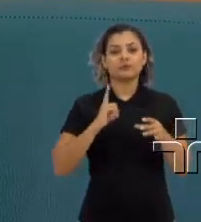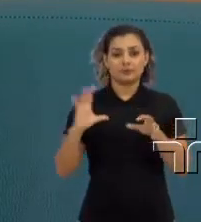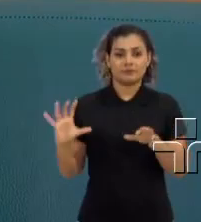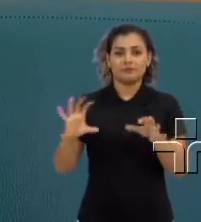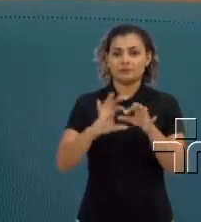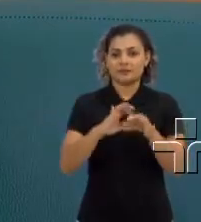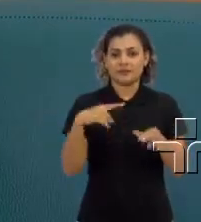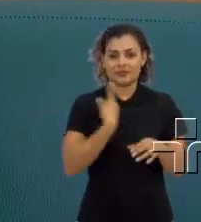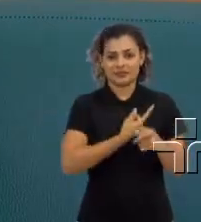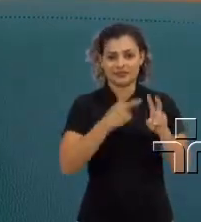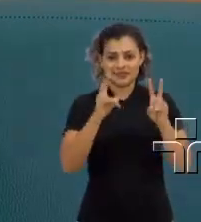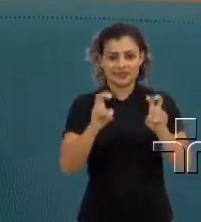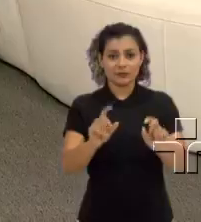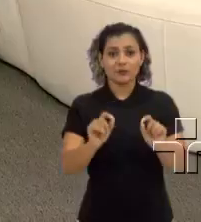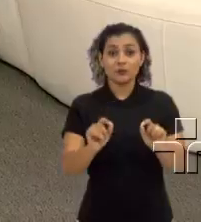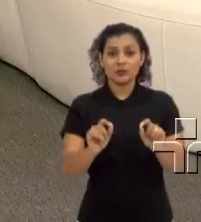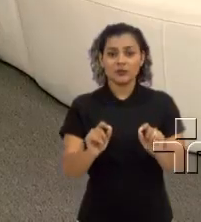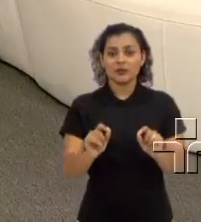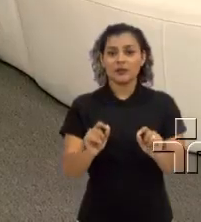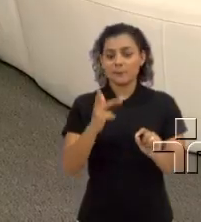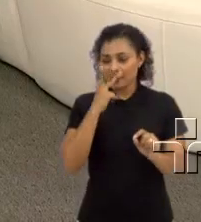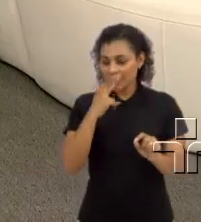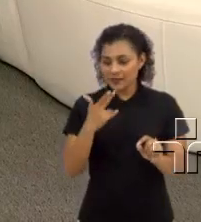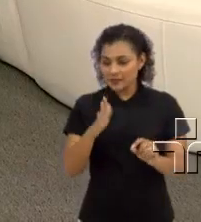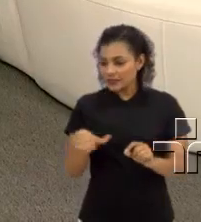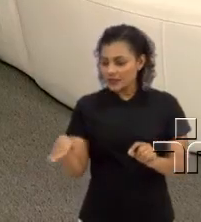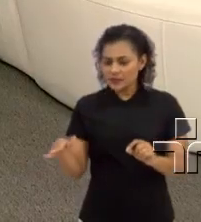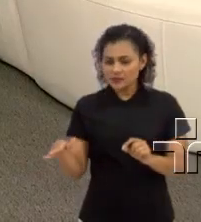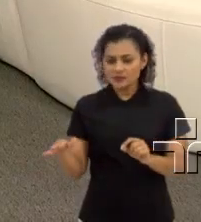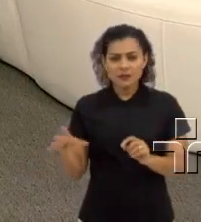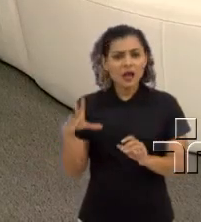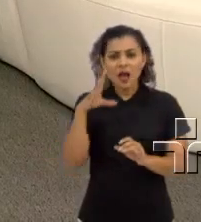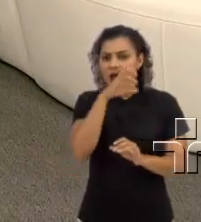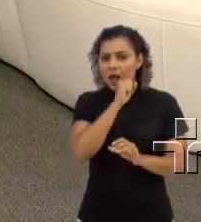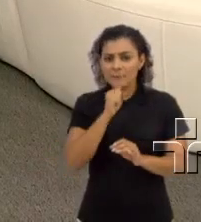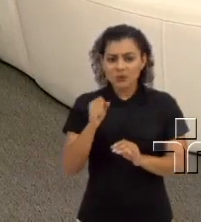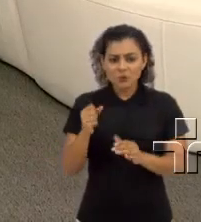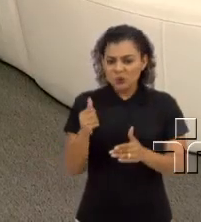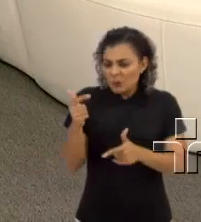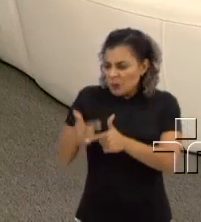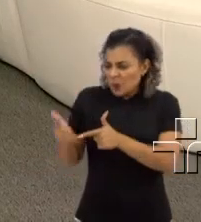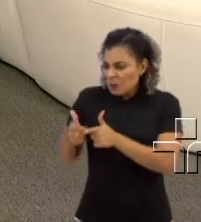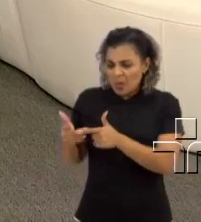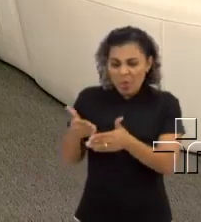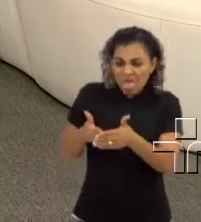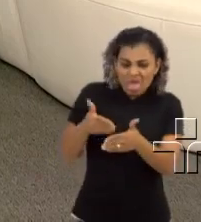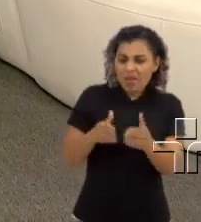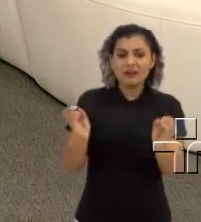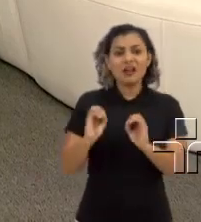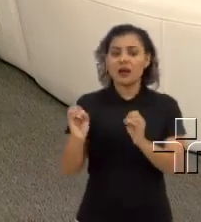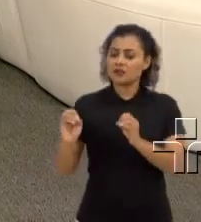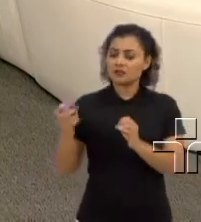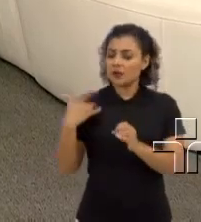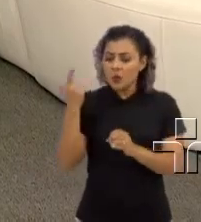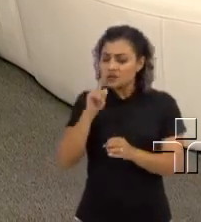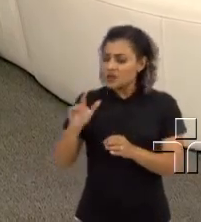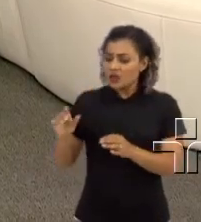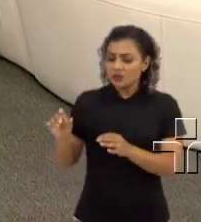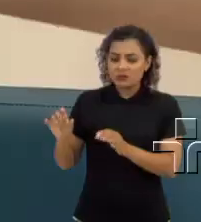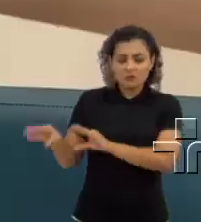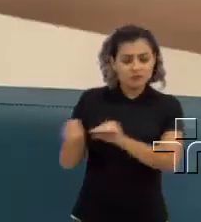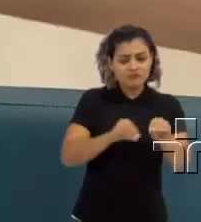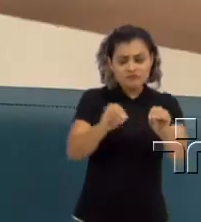estava falando, delas passarem de uma coisa para outra sem obstáculos, sem medo,